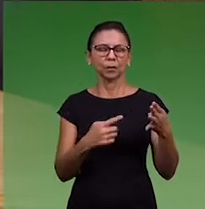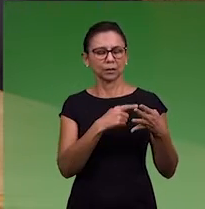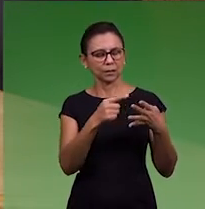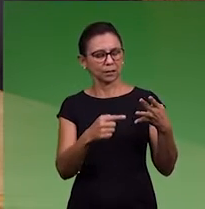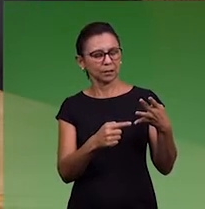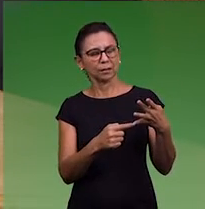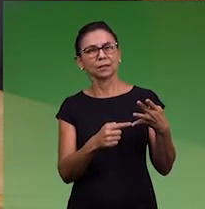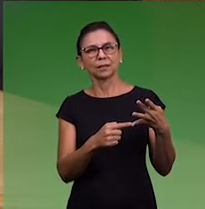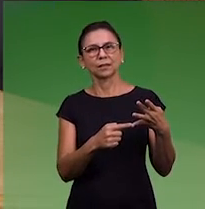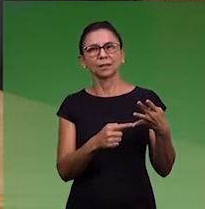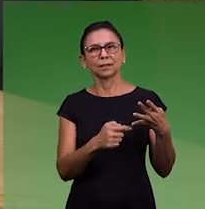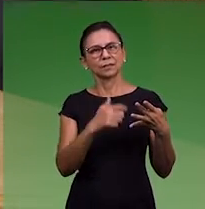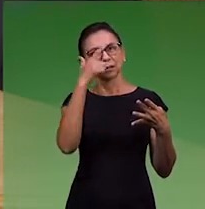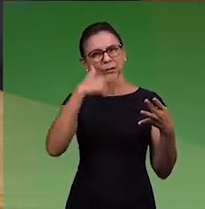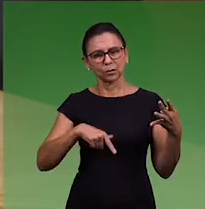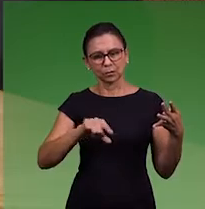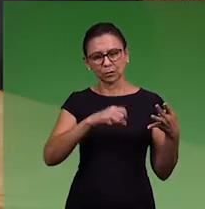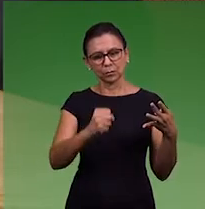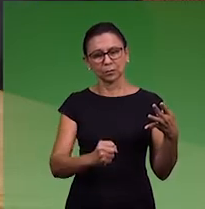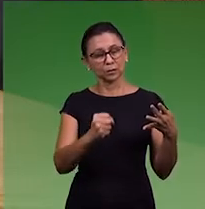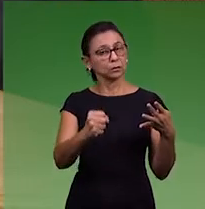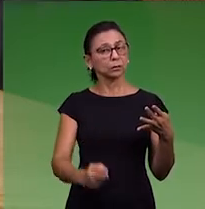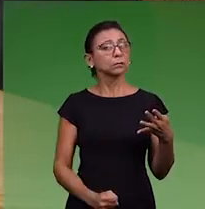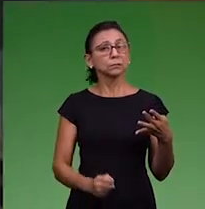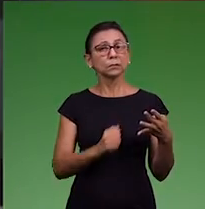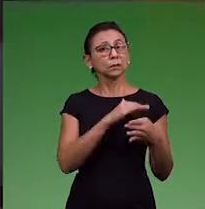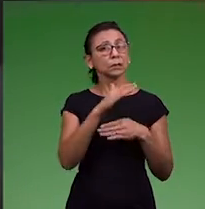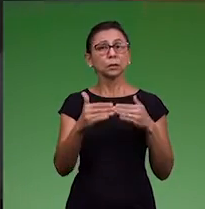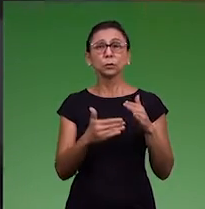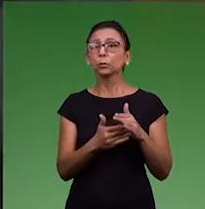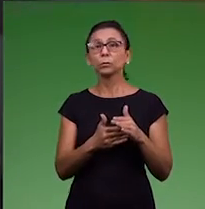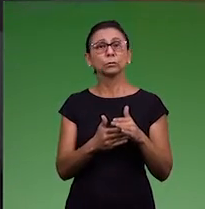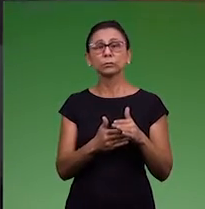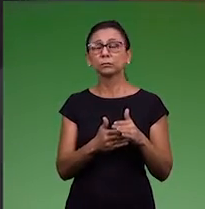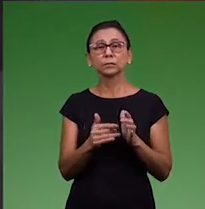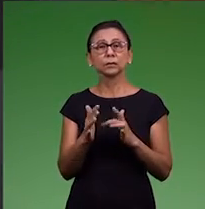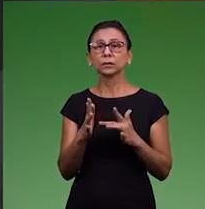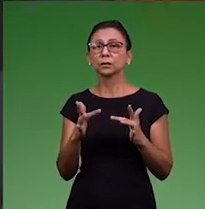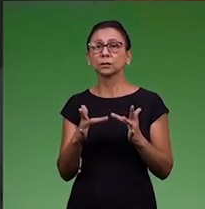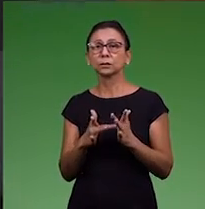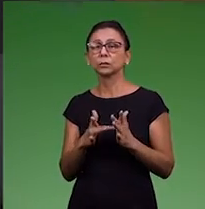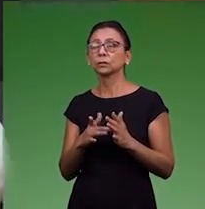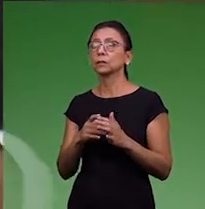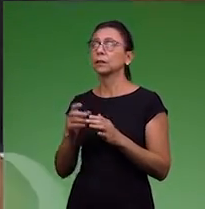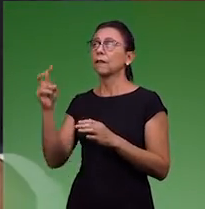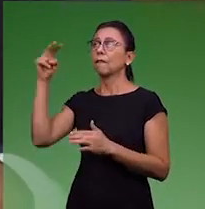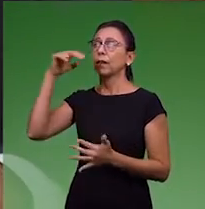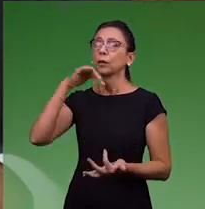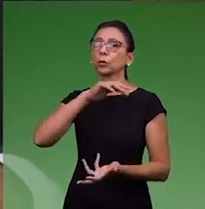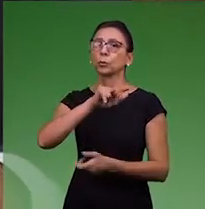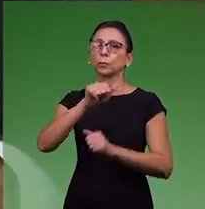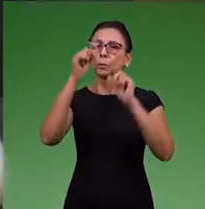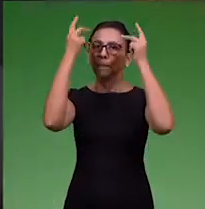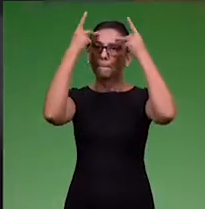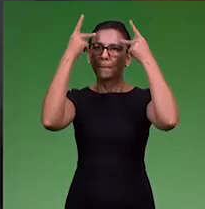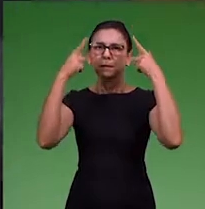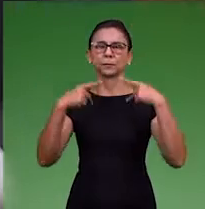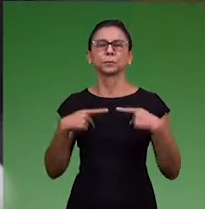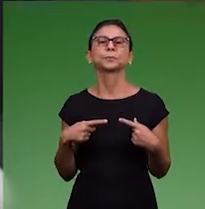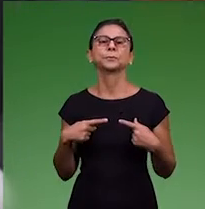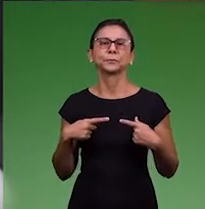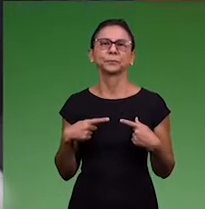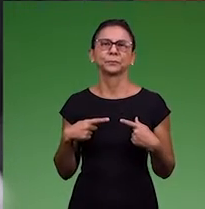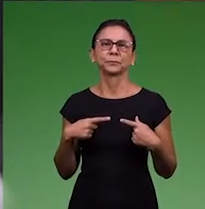Então Jesus é o eu sou. Ele é o Deus eu sou que se fez homem e habitou entre nós. E quando ele